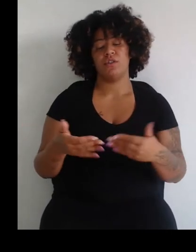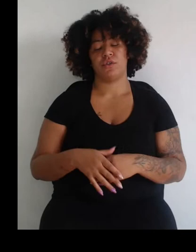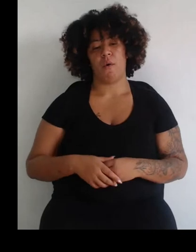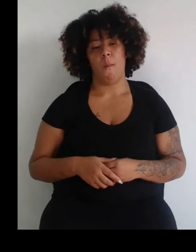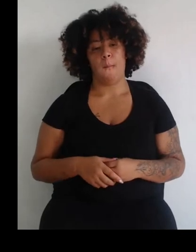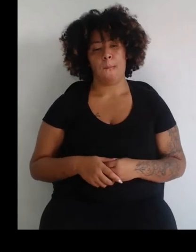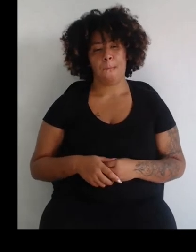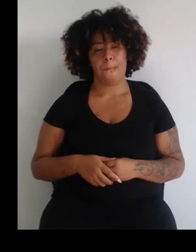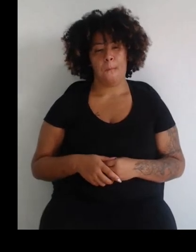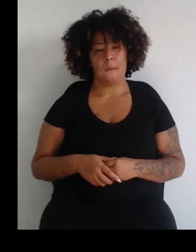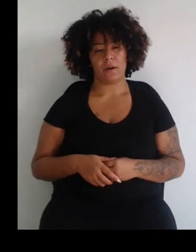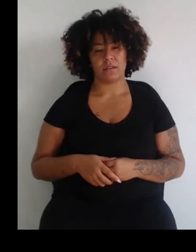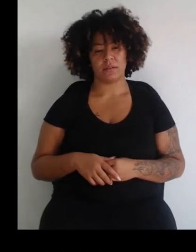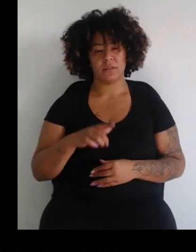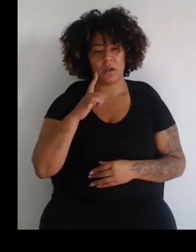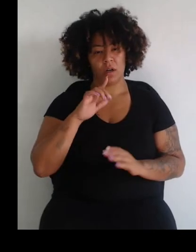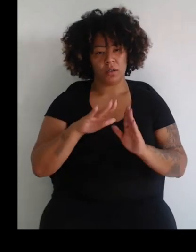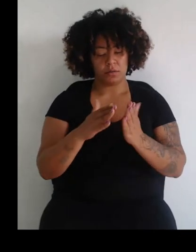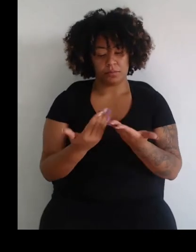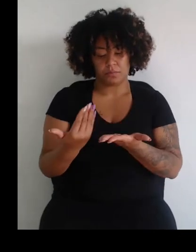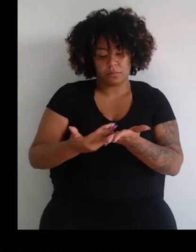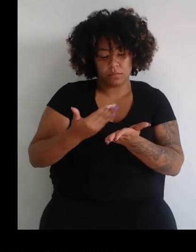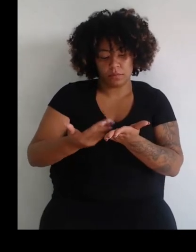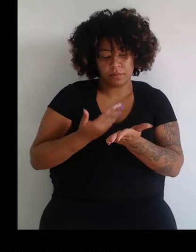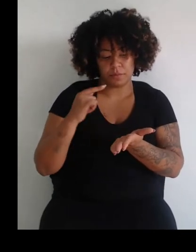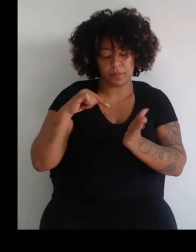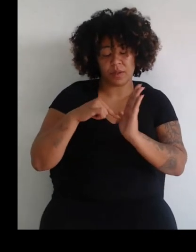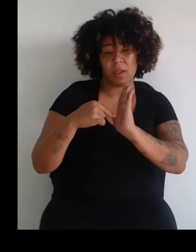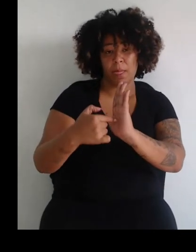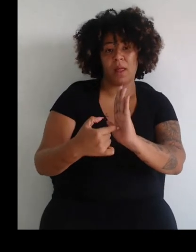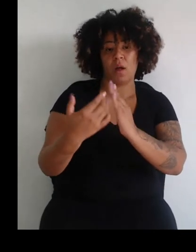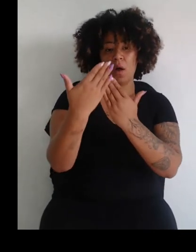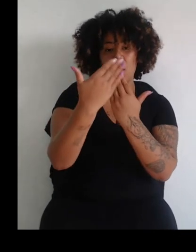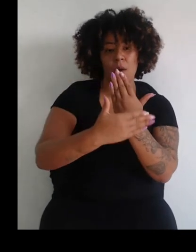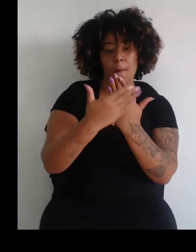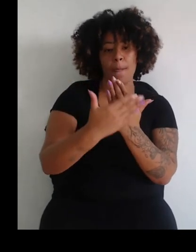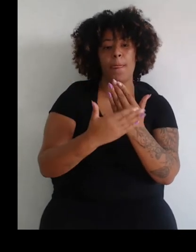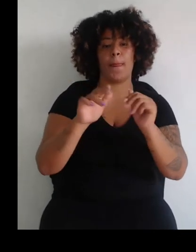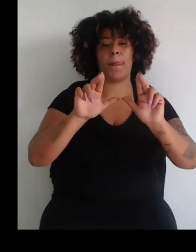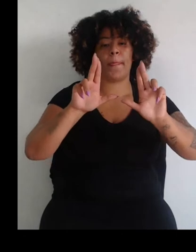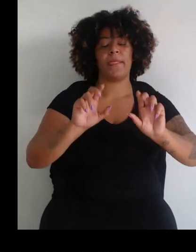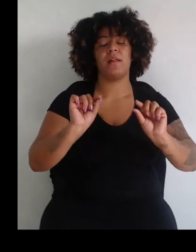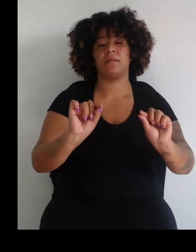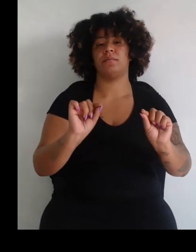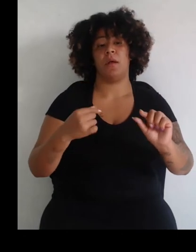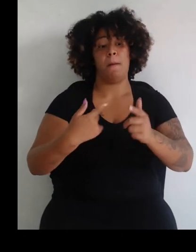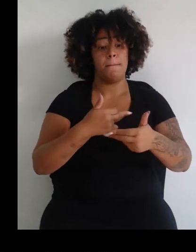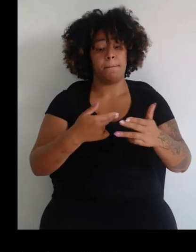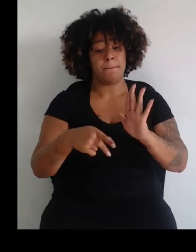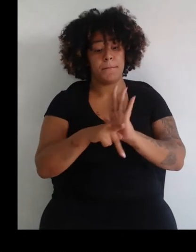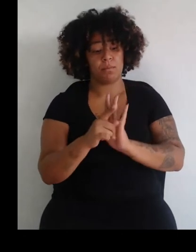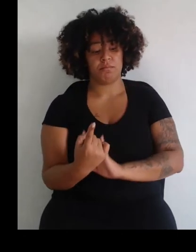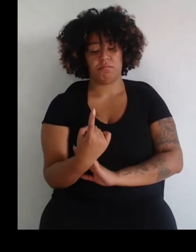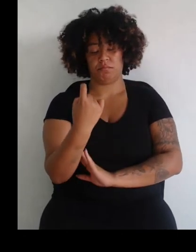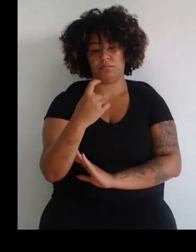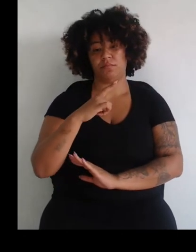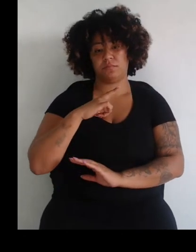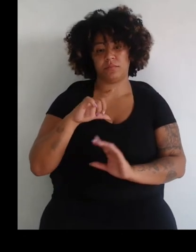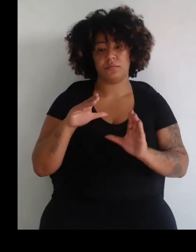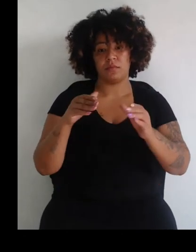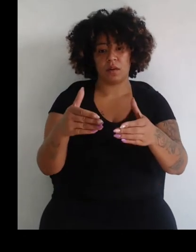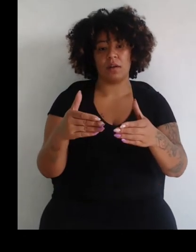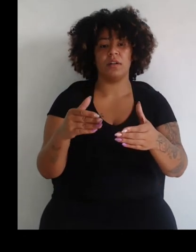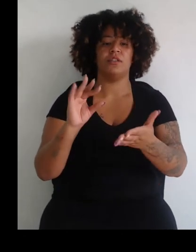o livro de acordo com a sinopse da capa era abre aspas uma declaração única do objetivos de bacon como pintor